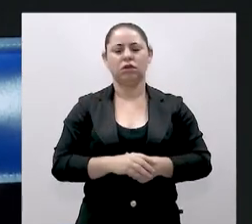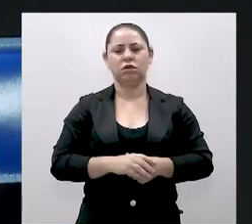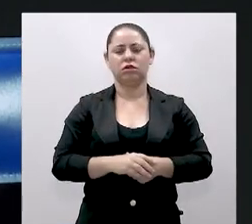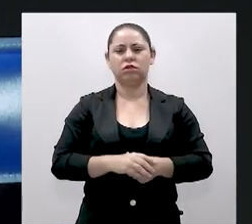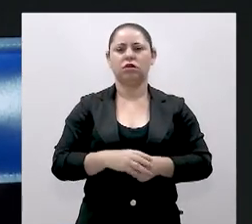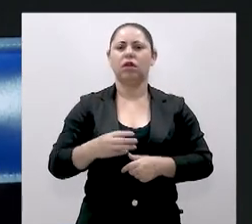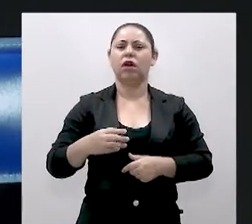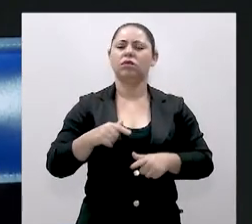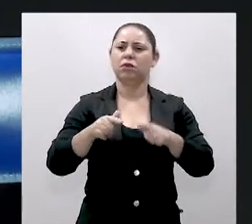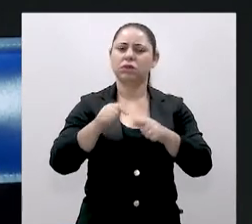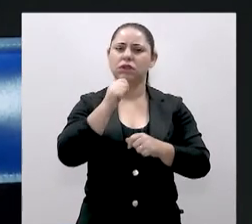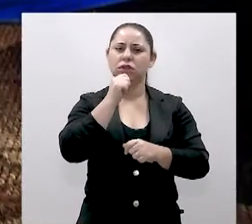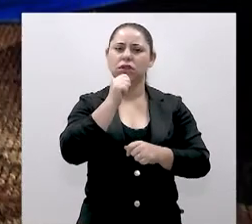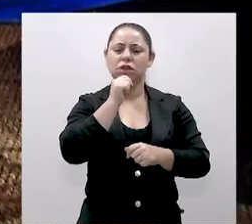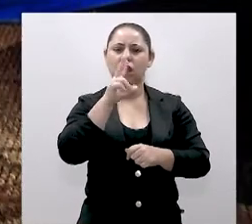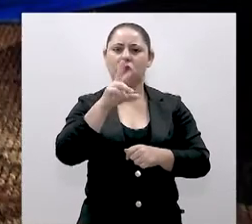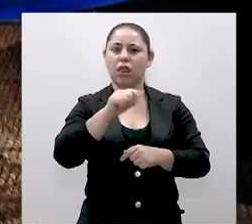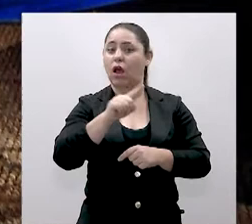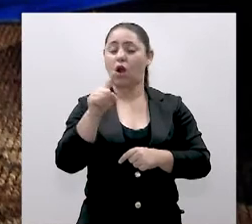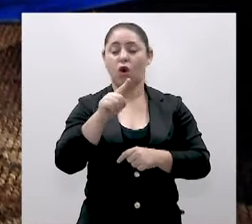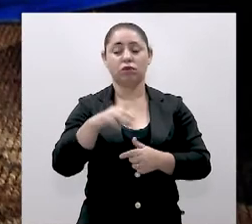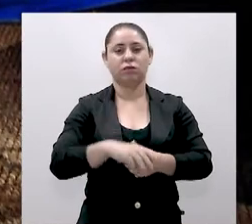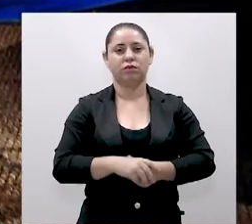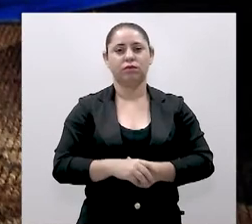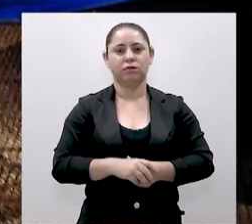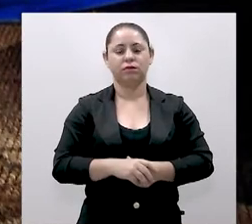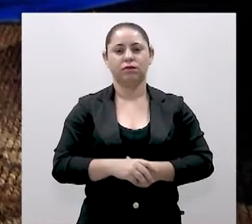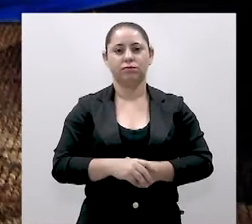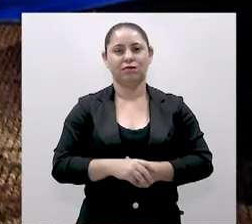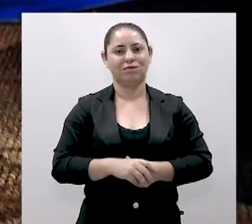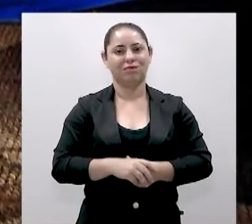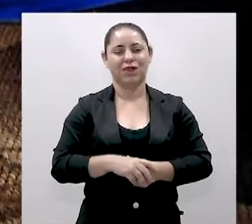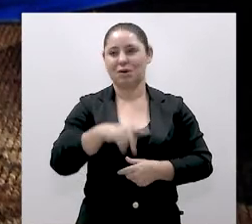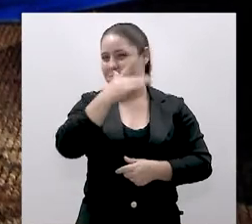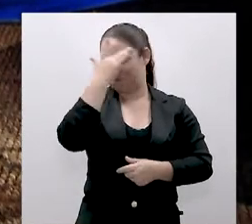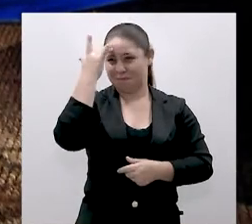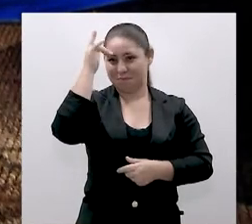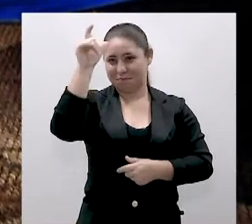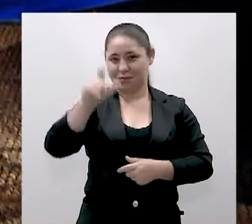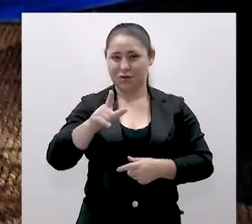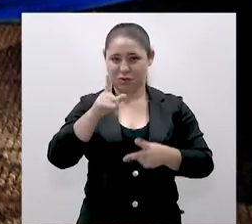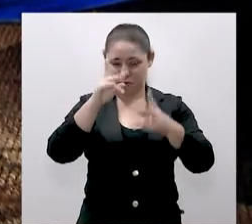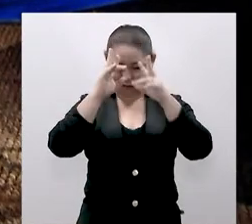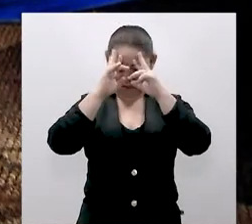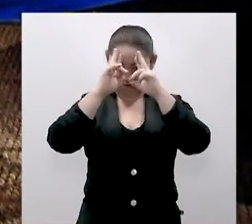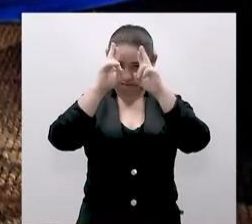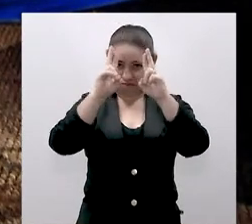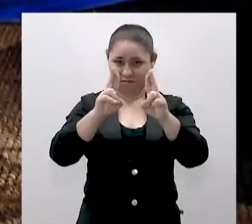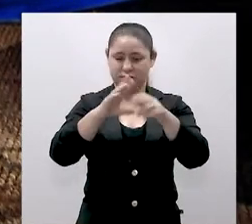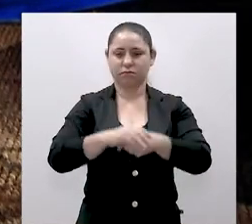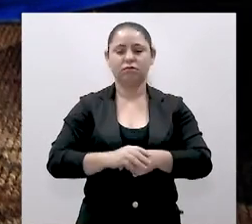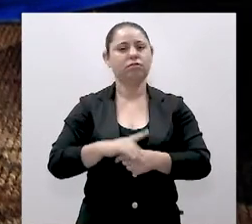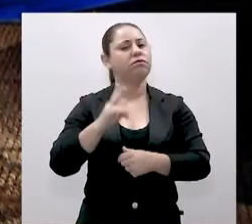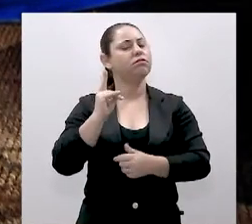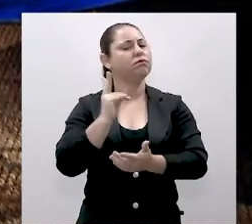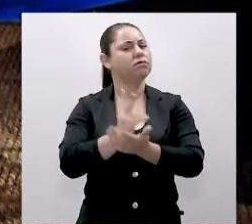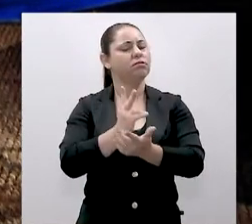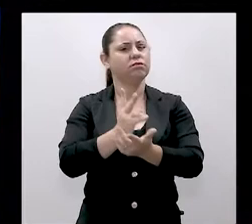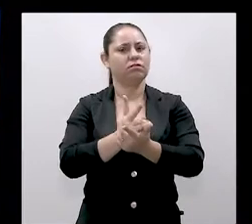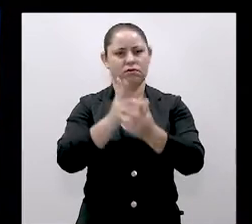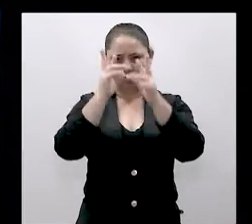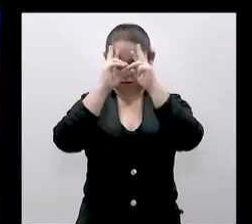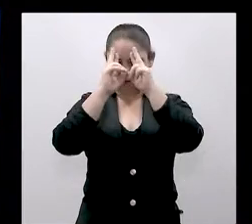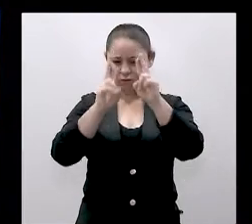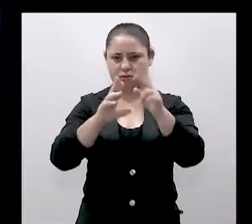interativa ainda tá mais não ela tá no olhar mais uma bela figura uma pessoa respeitavelmente né que eu Sempre respeitei